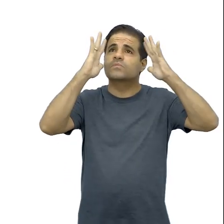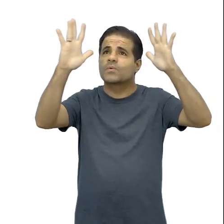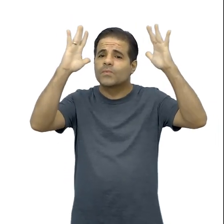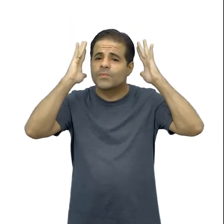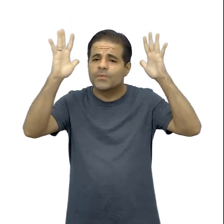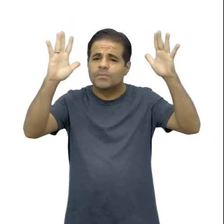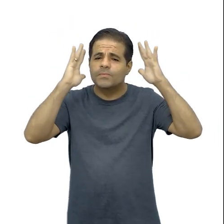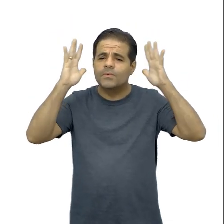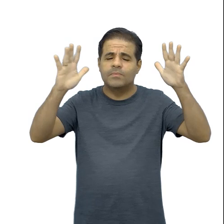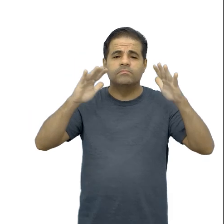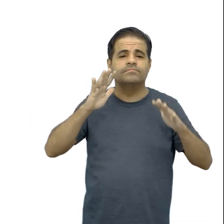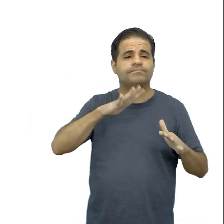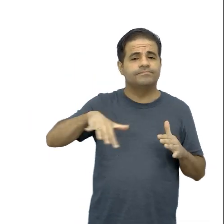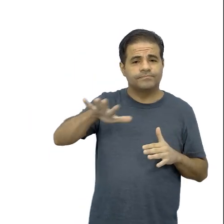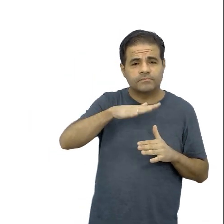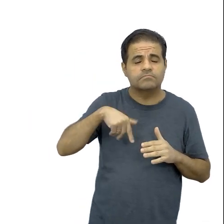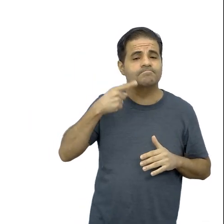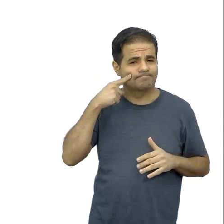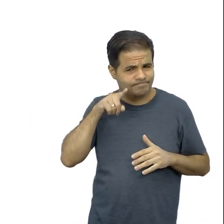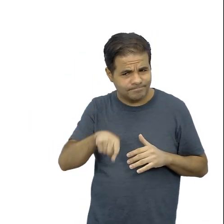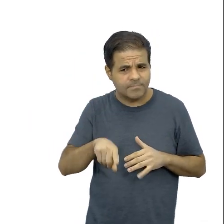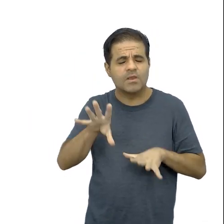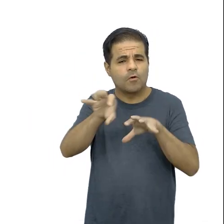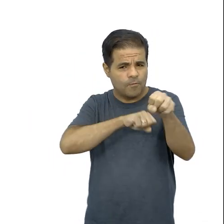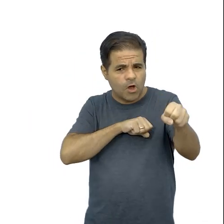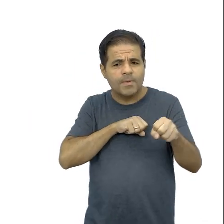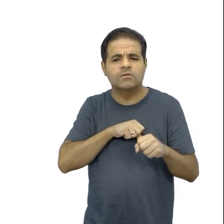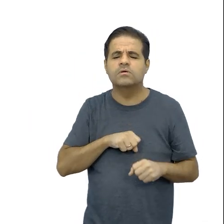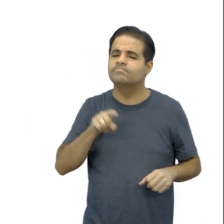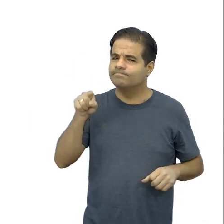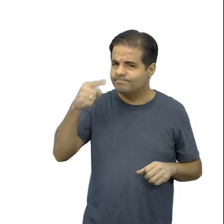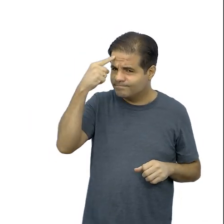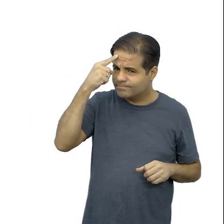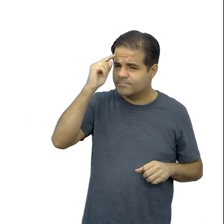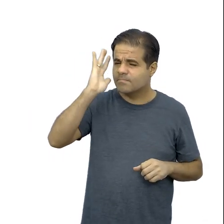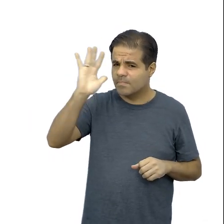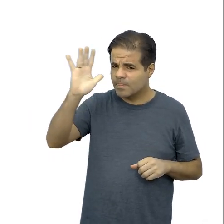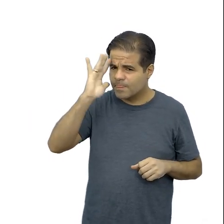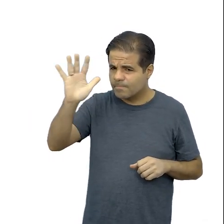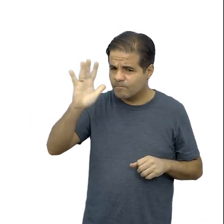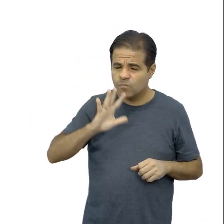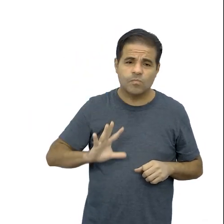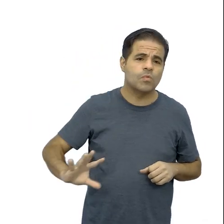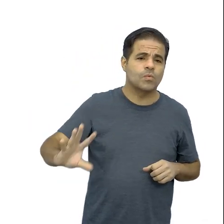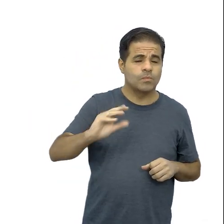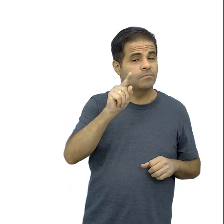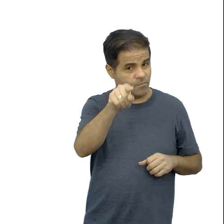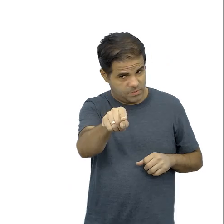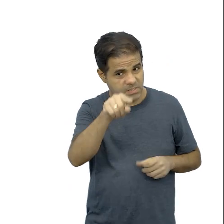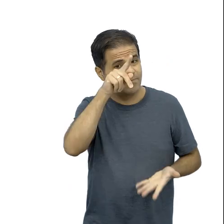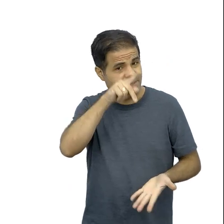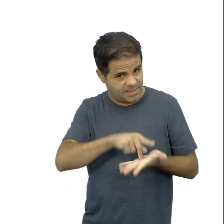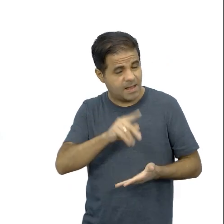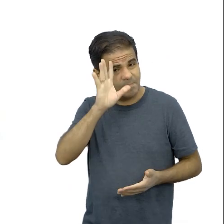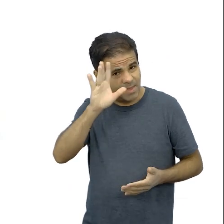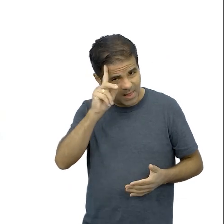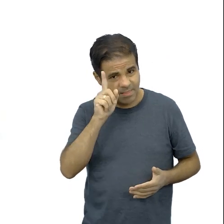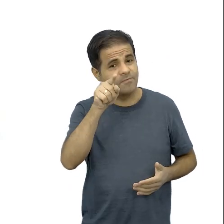pensando nisso, tá vendo como os formadores aqui, eles pensam em todos, eles pensam em vocês, de